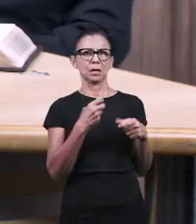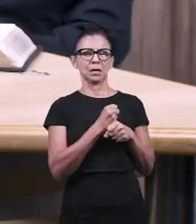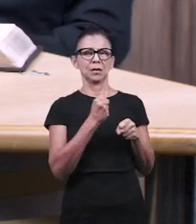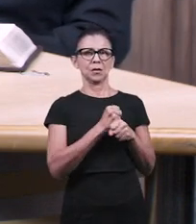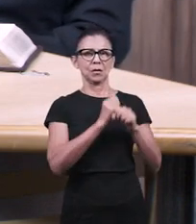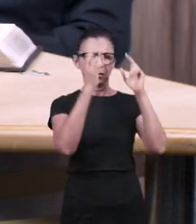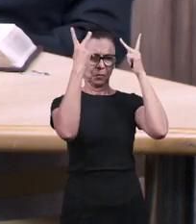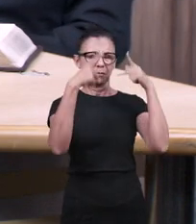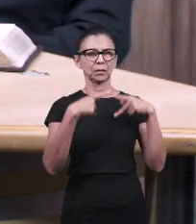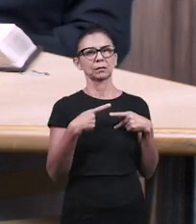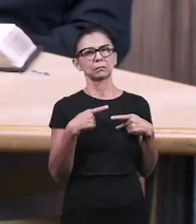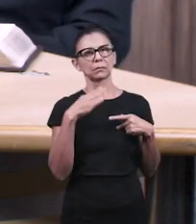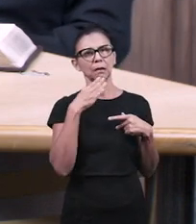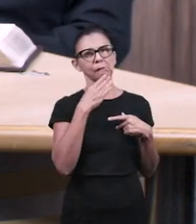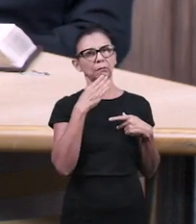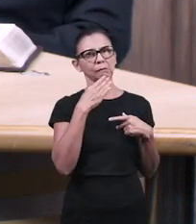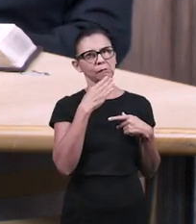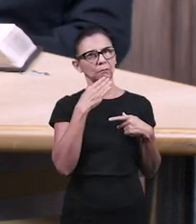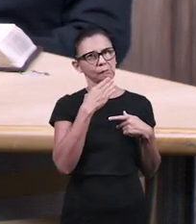Imperfeita.